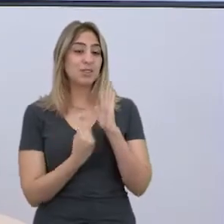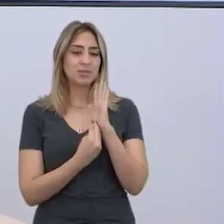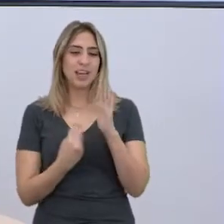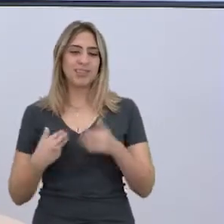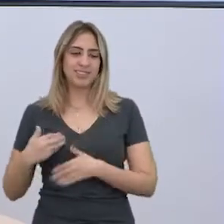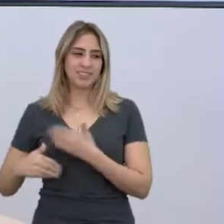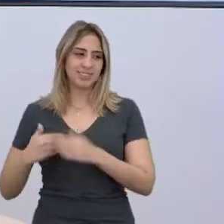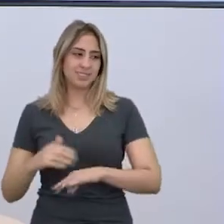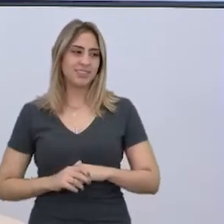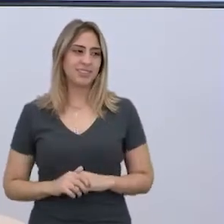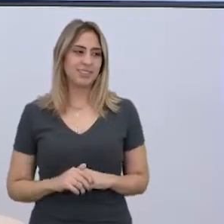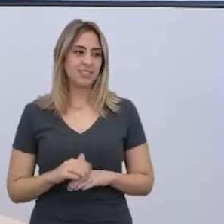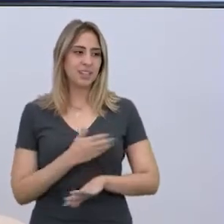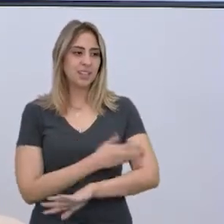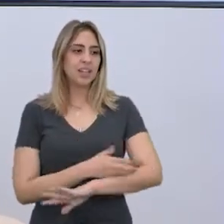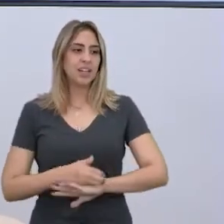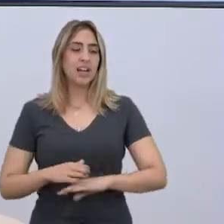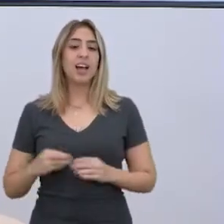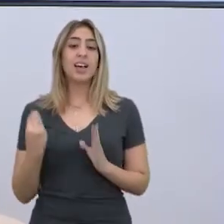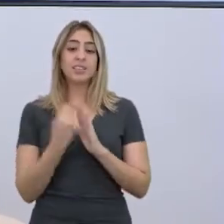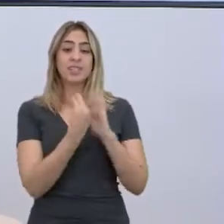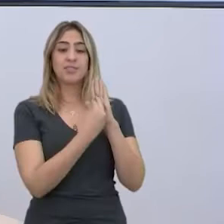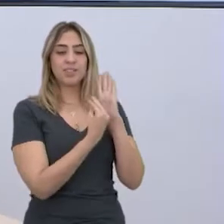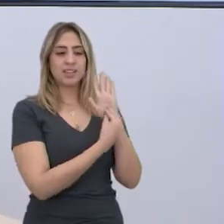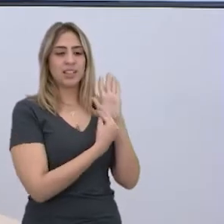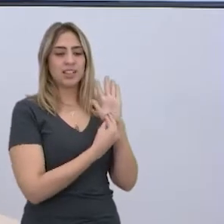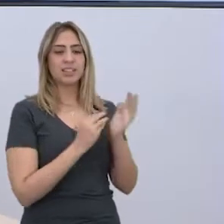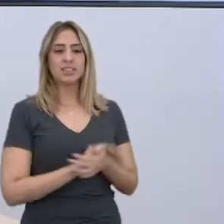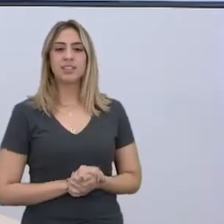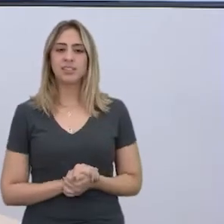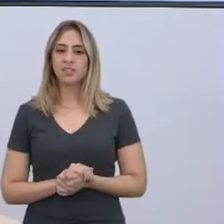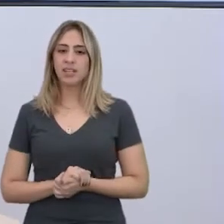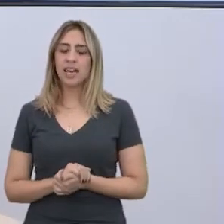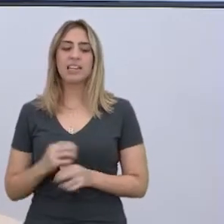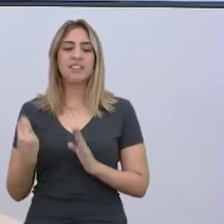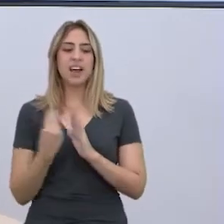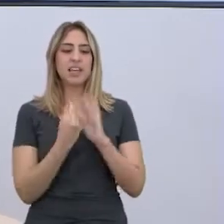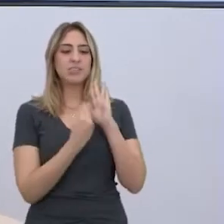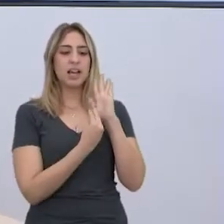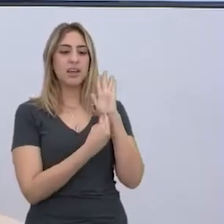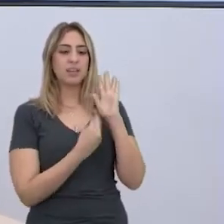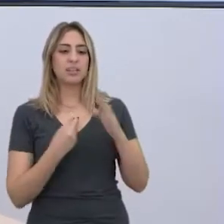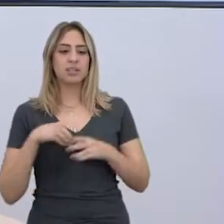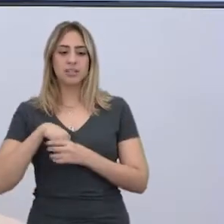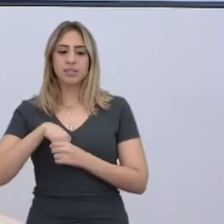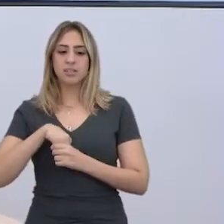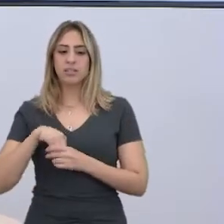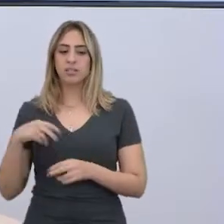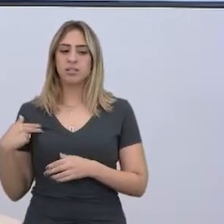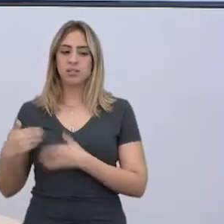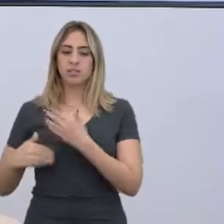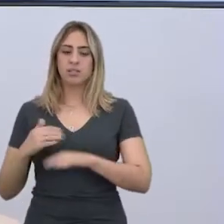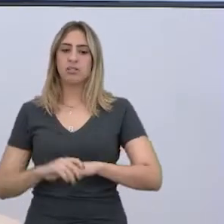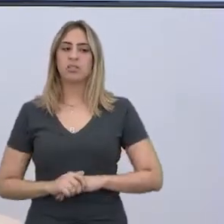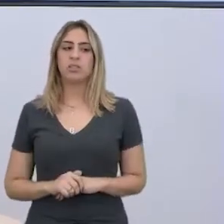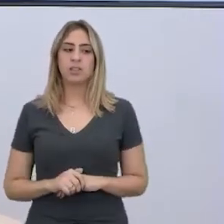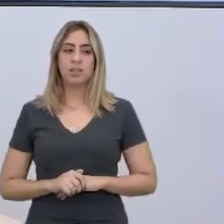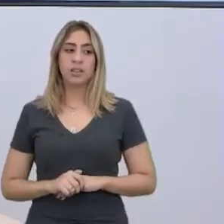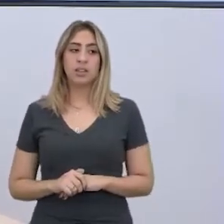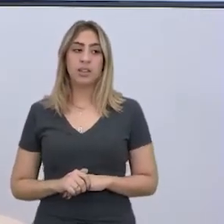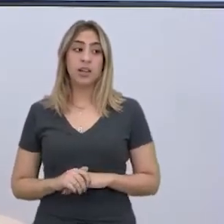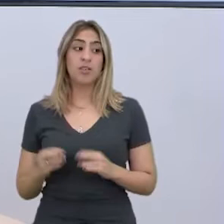específicas do interior, ele não vai atrair tanto público do que se ele diversificar. O que isso